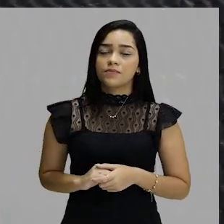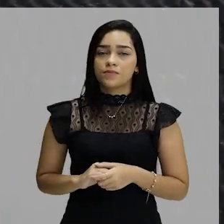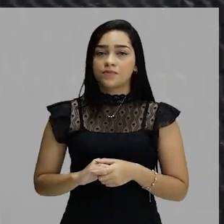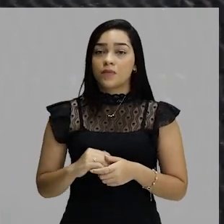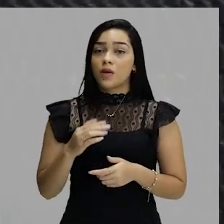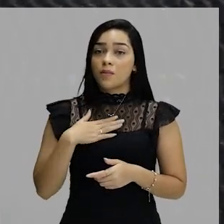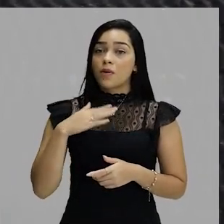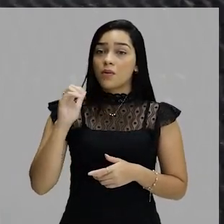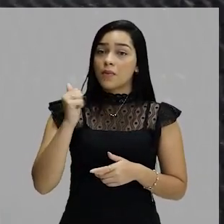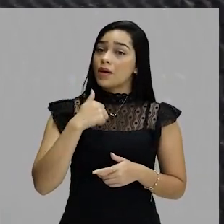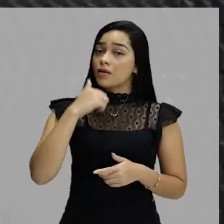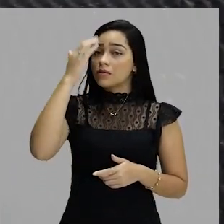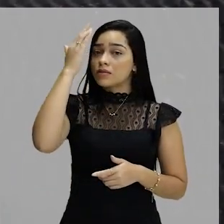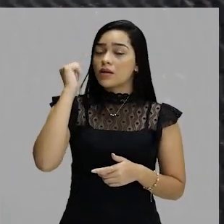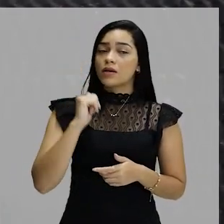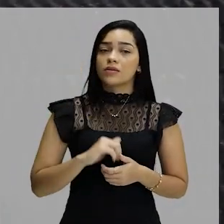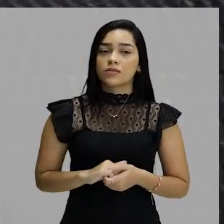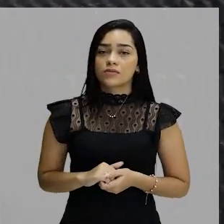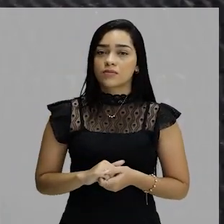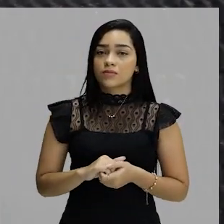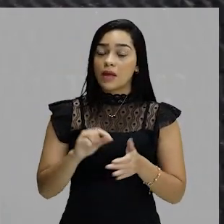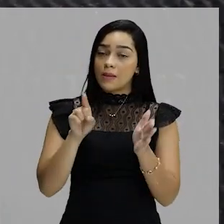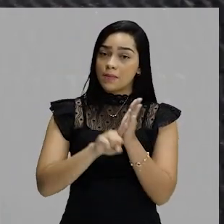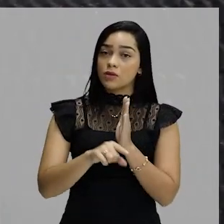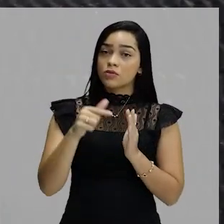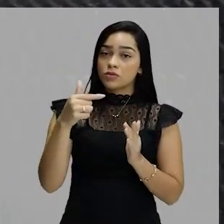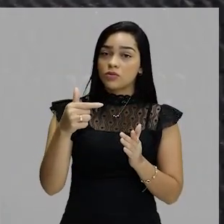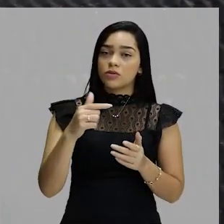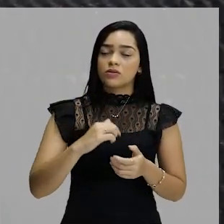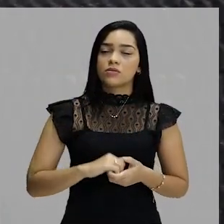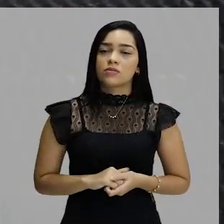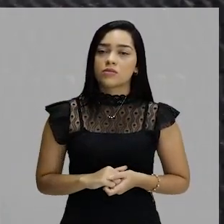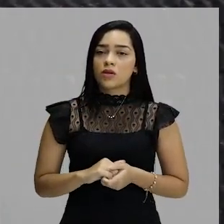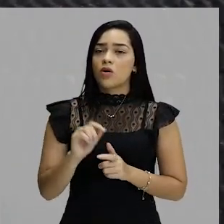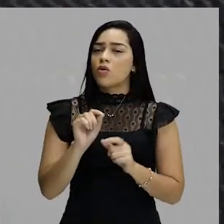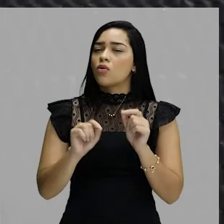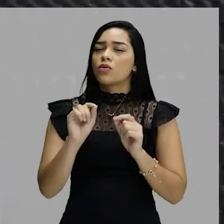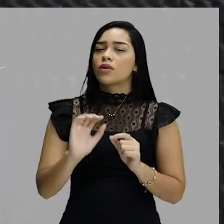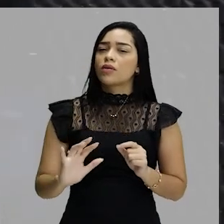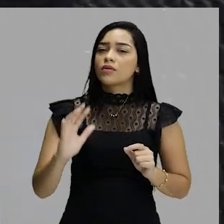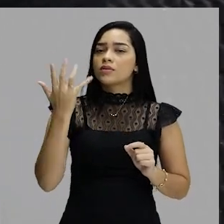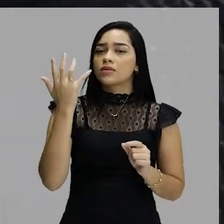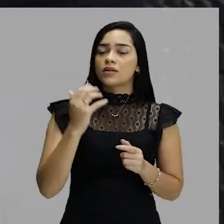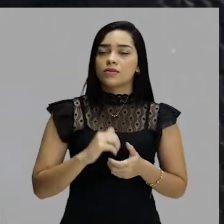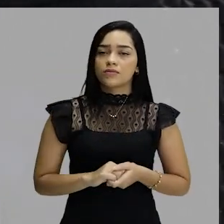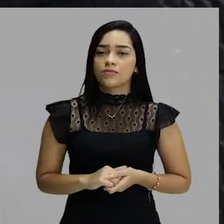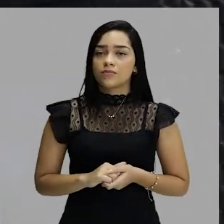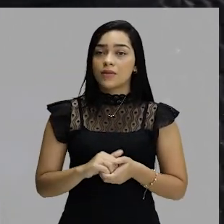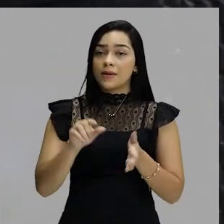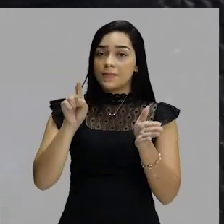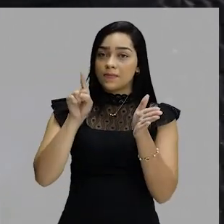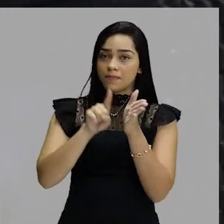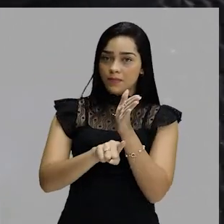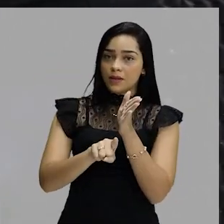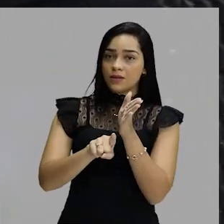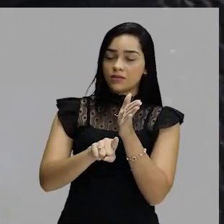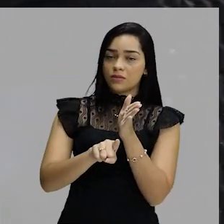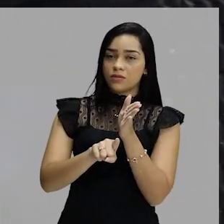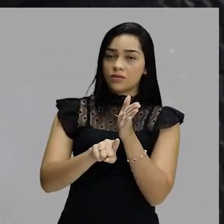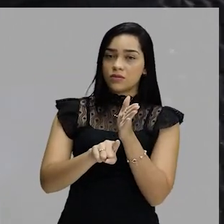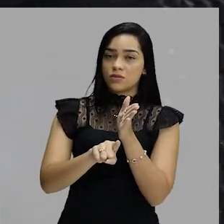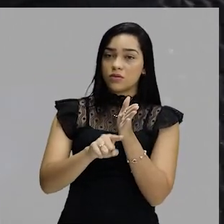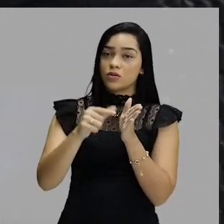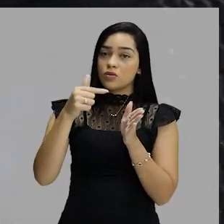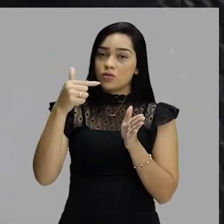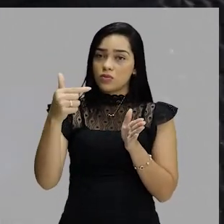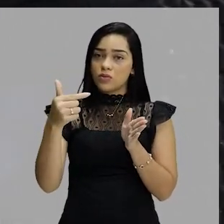O meu b eu sei quem é. O meu b vale menos 2. Então, o que vai acontecer aqui? Vai ficar menos o